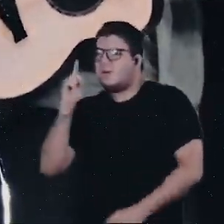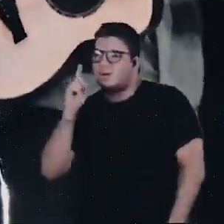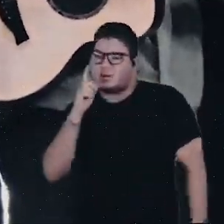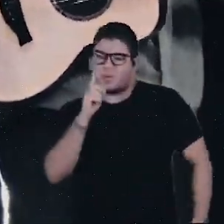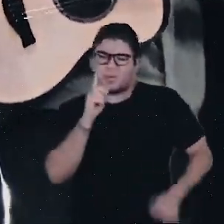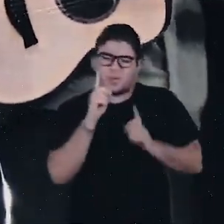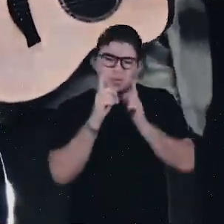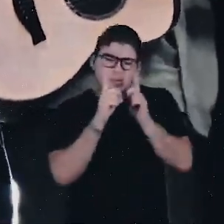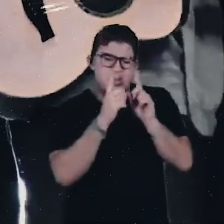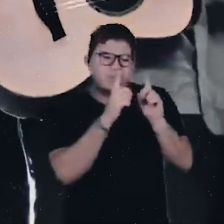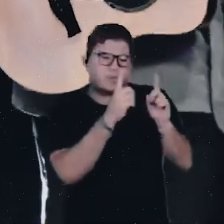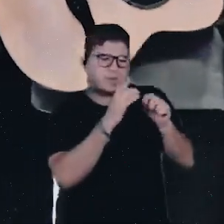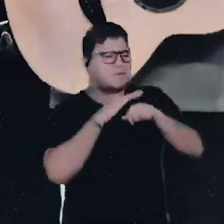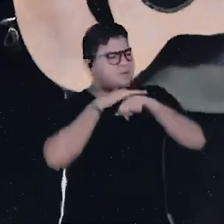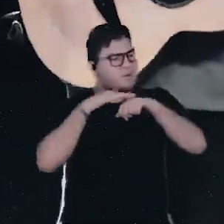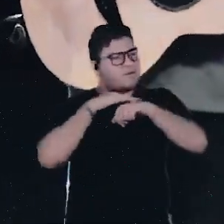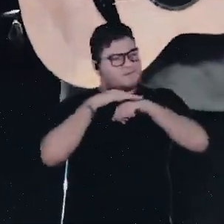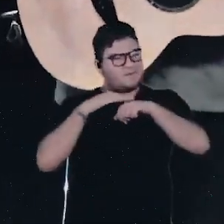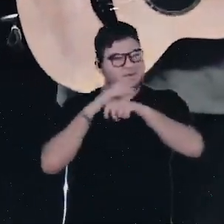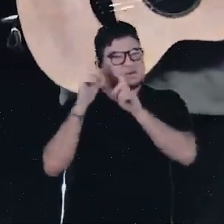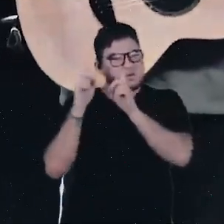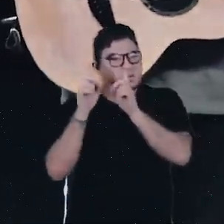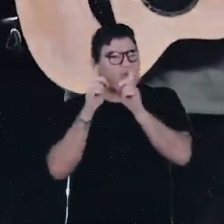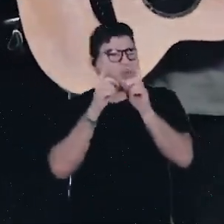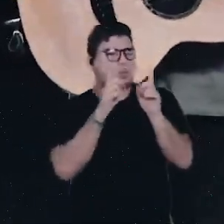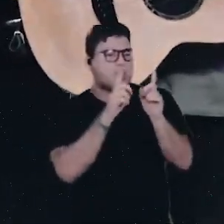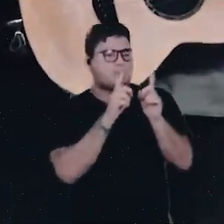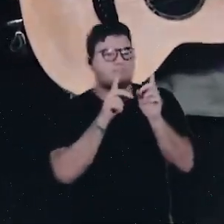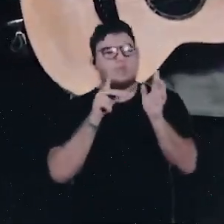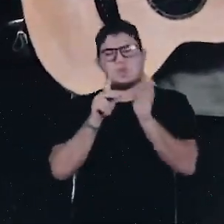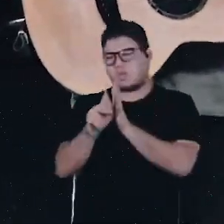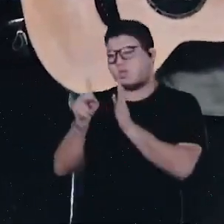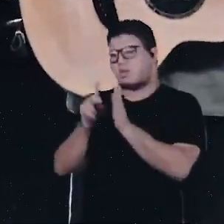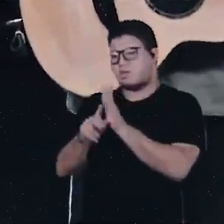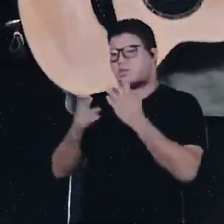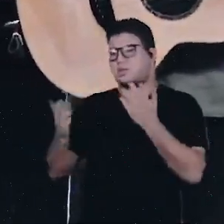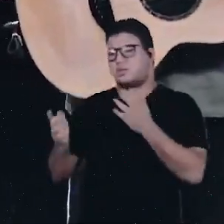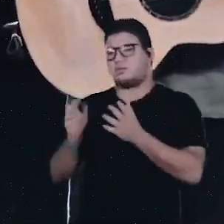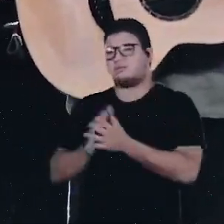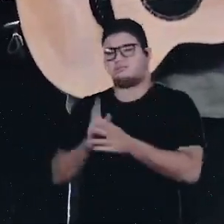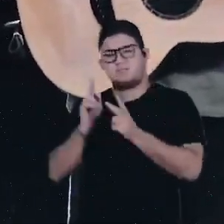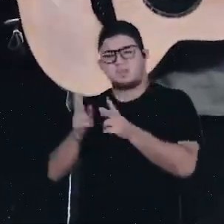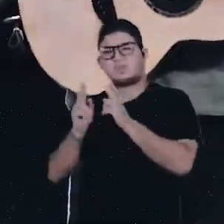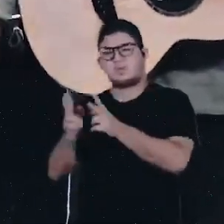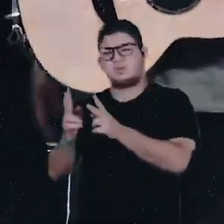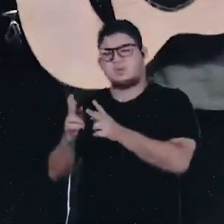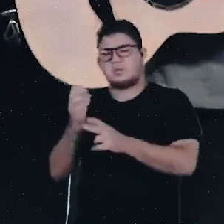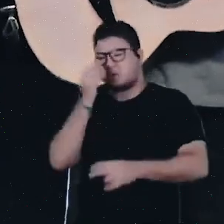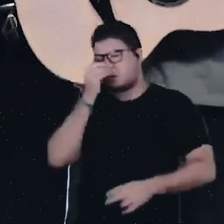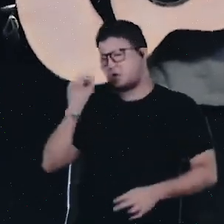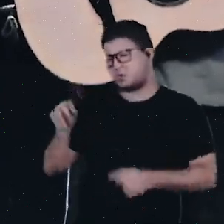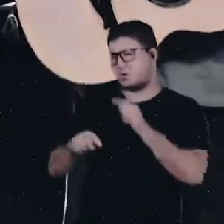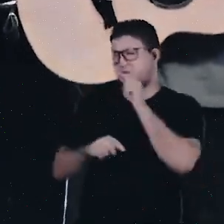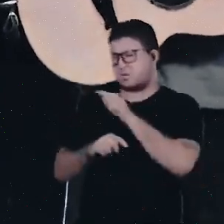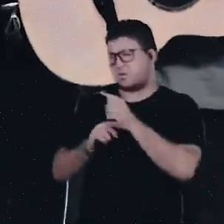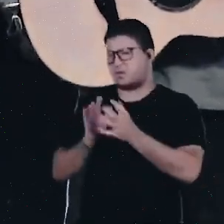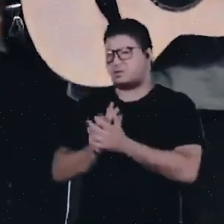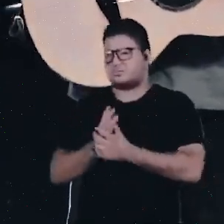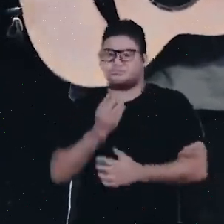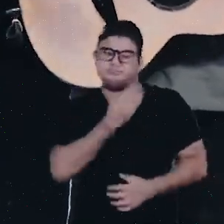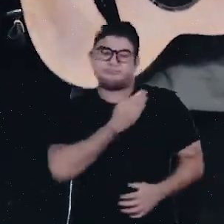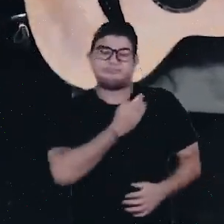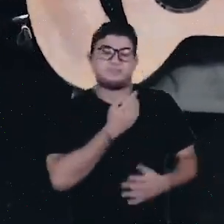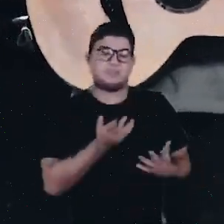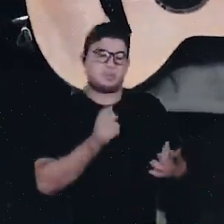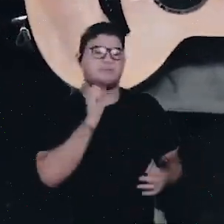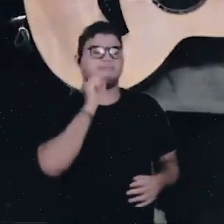eles começaram a conversar. E o Harris perguntou, ele sempre te trata com tanta grosseria? E o amigo dele disse